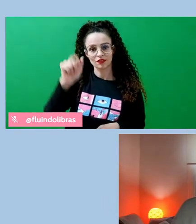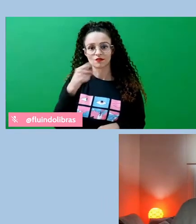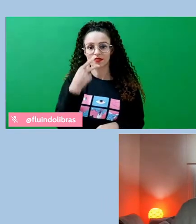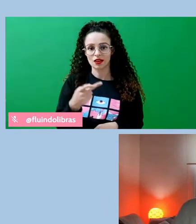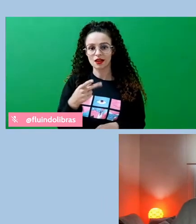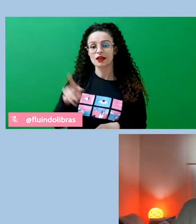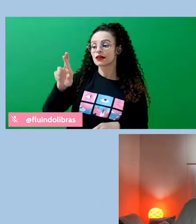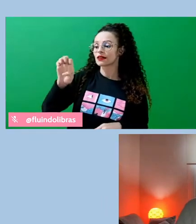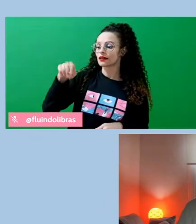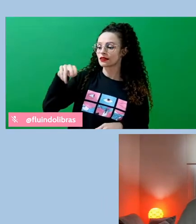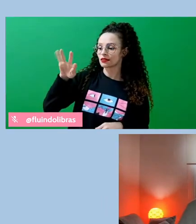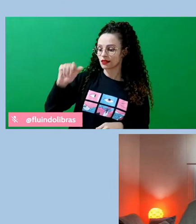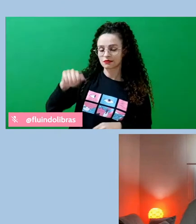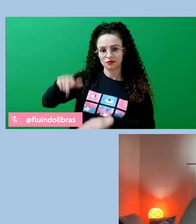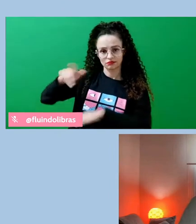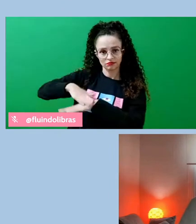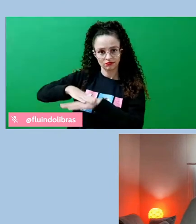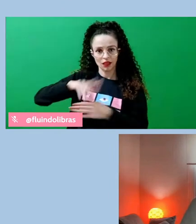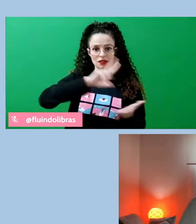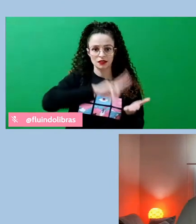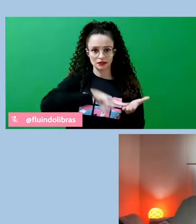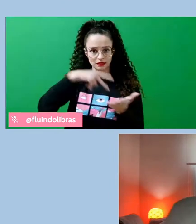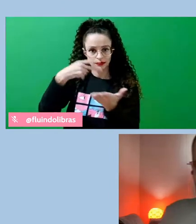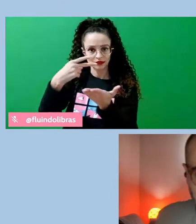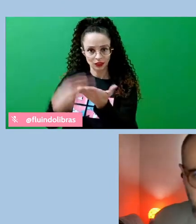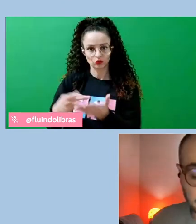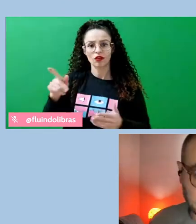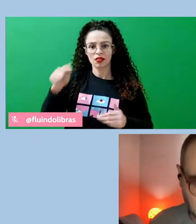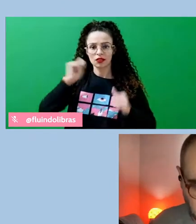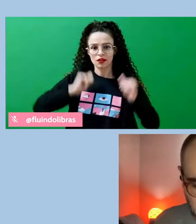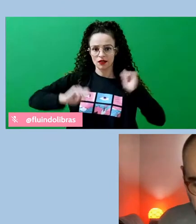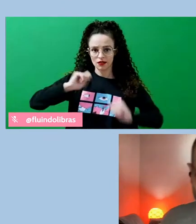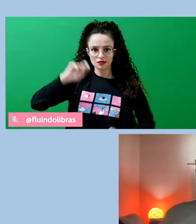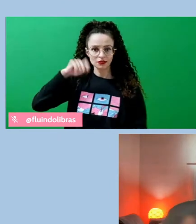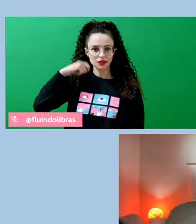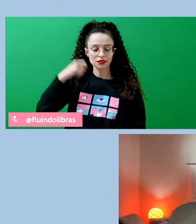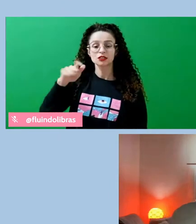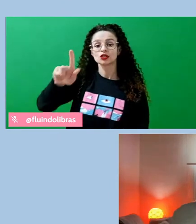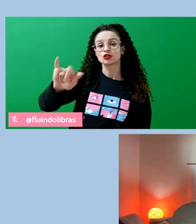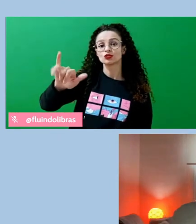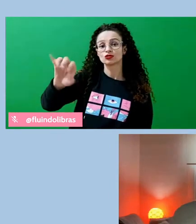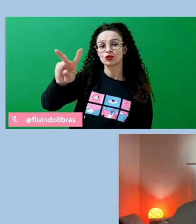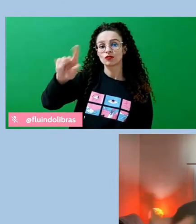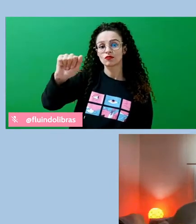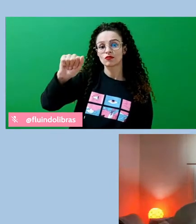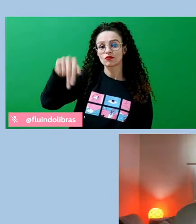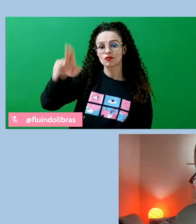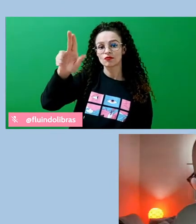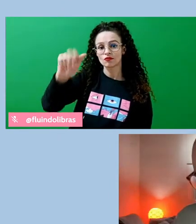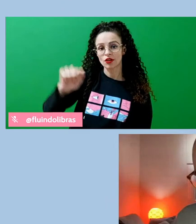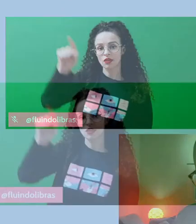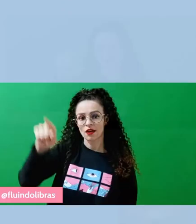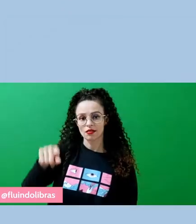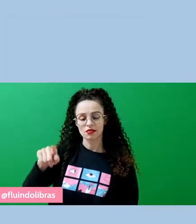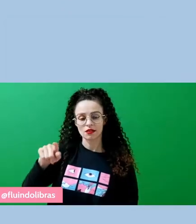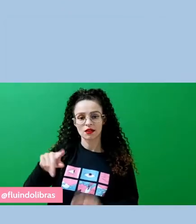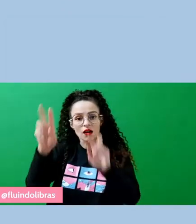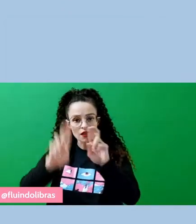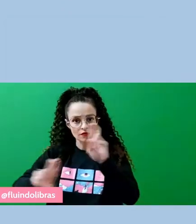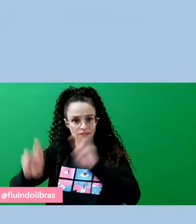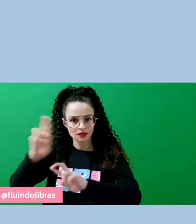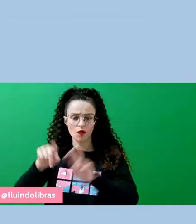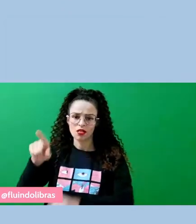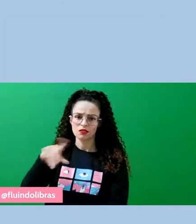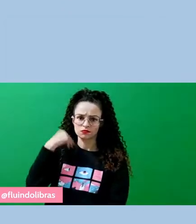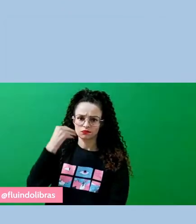Renata Hard, na verdade, originalmente, Ah, perfeito. primeiro, que é a atriz, e a Giovanna fez a revisão, porque a Giovanna já traduziu muito como errar, né? Então foi muito legal